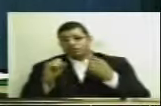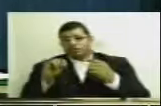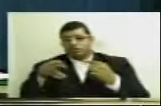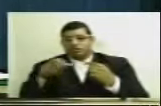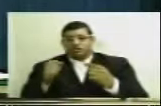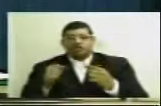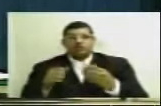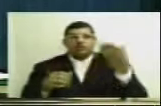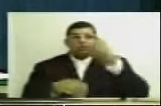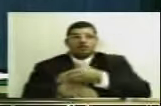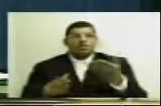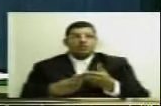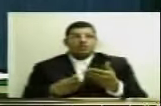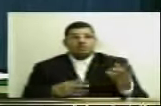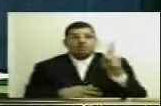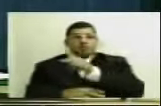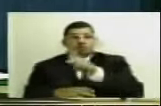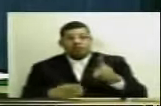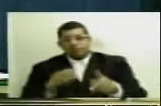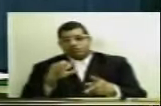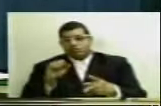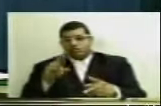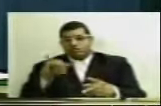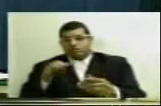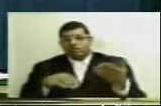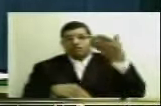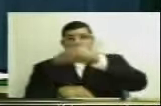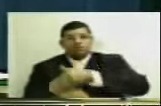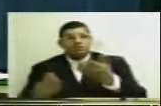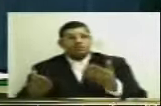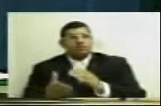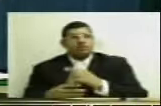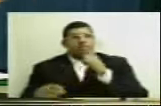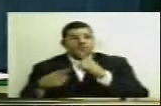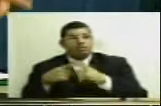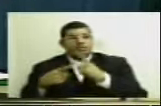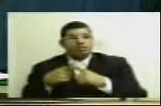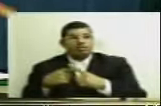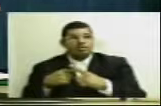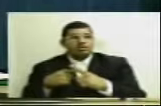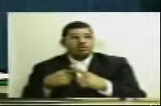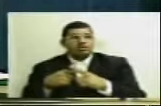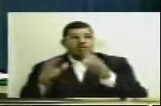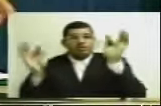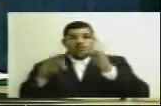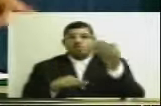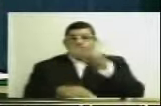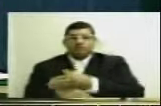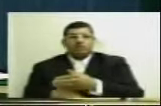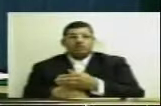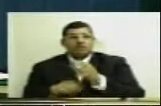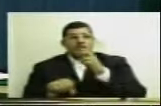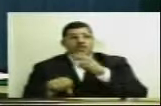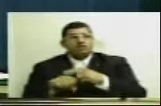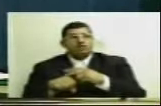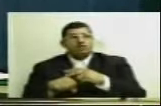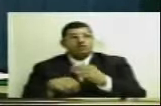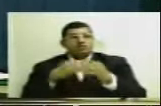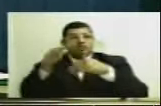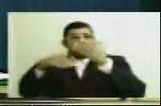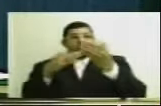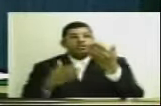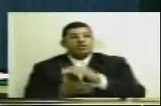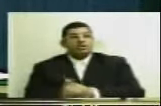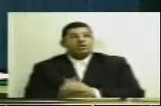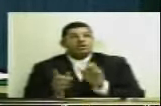Codajás. E a hora do prefeito de Quari está chegando, porque o ministro Dias Toffoli está sentado em cima do processo